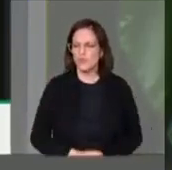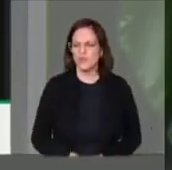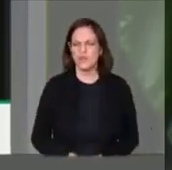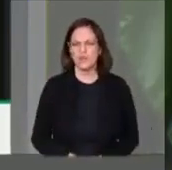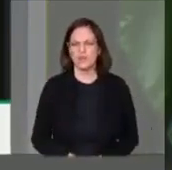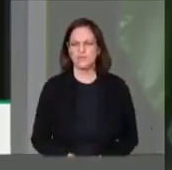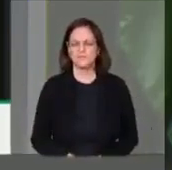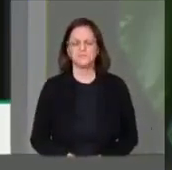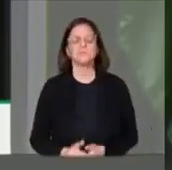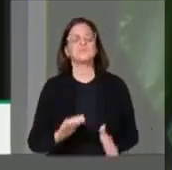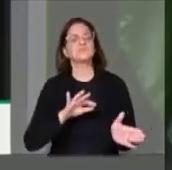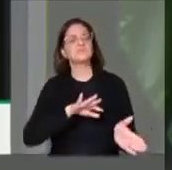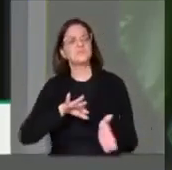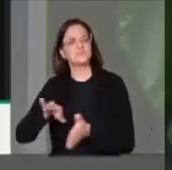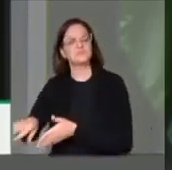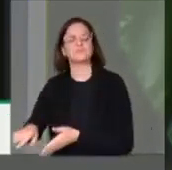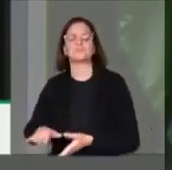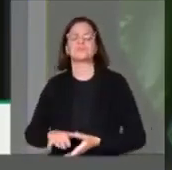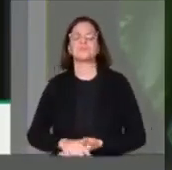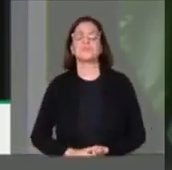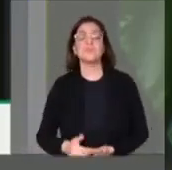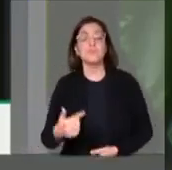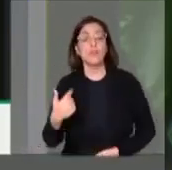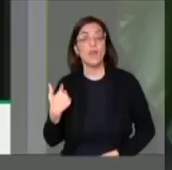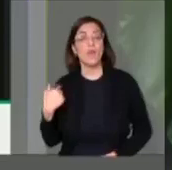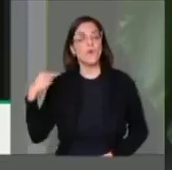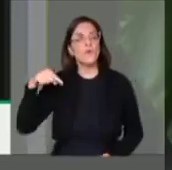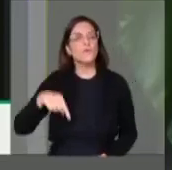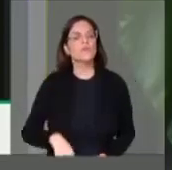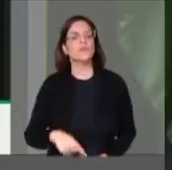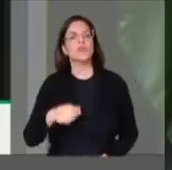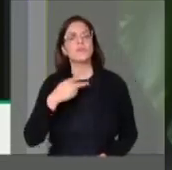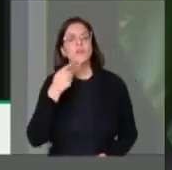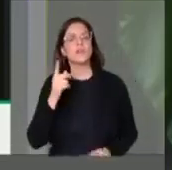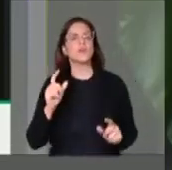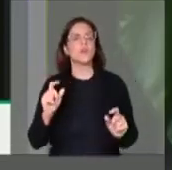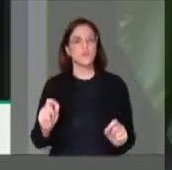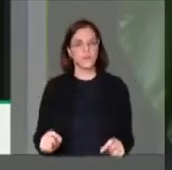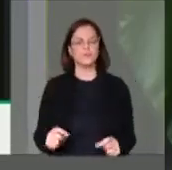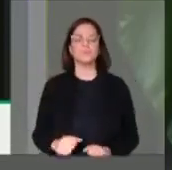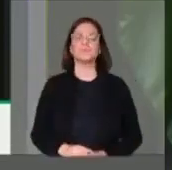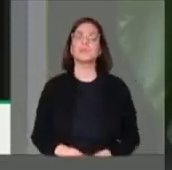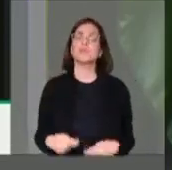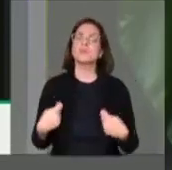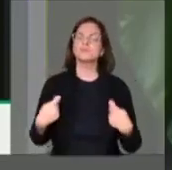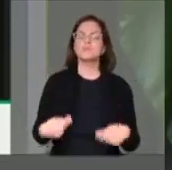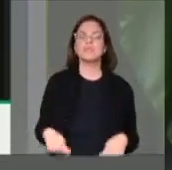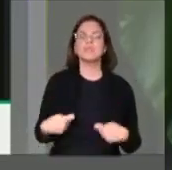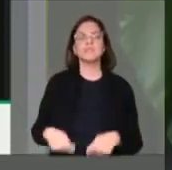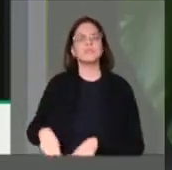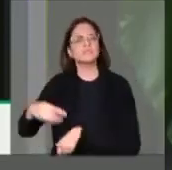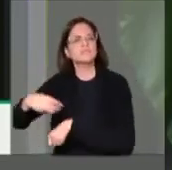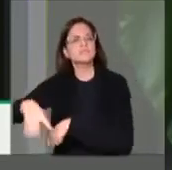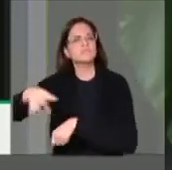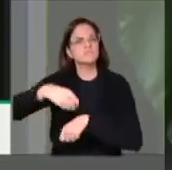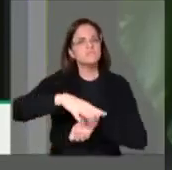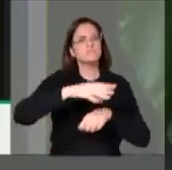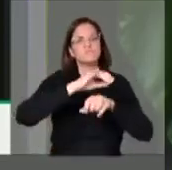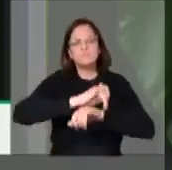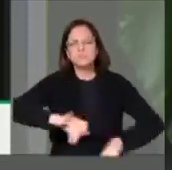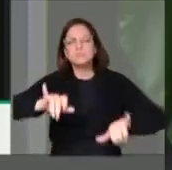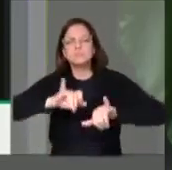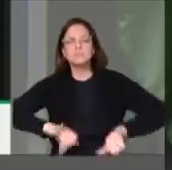senhor presidente, o que me traz aqui é a necessidade de reverberar